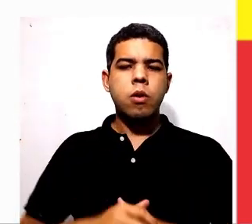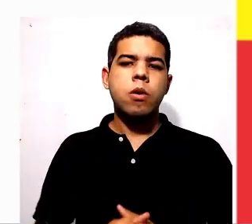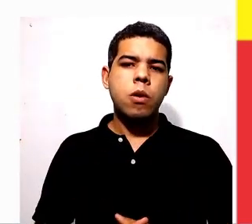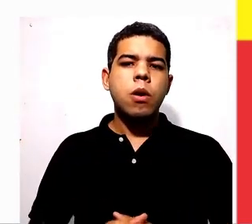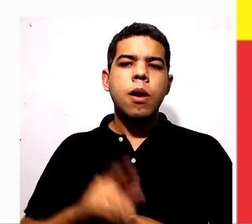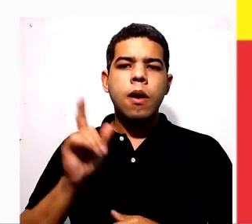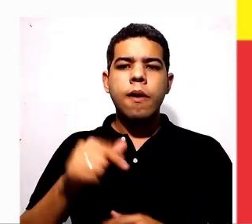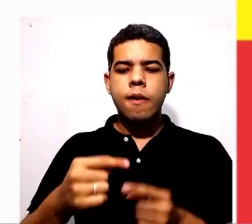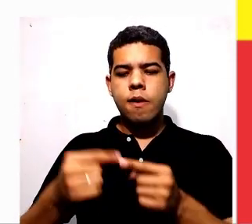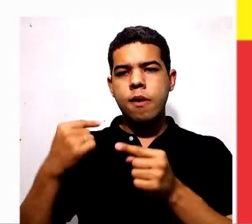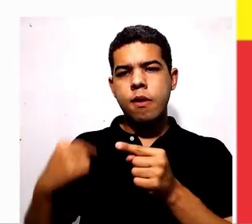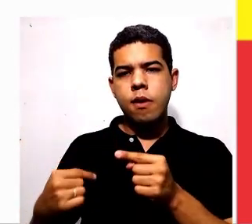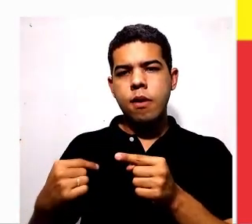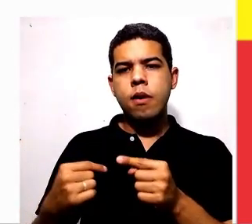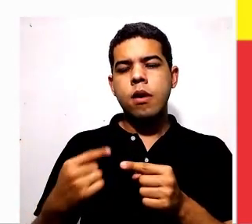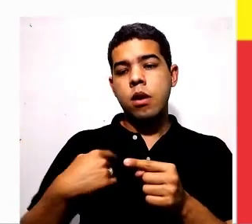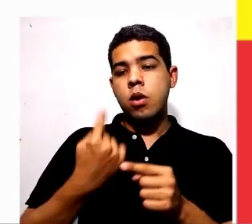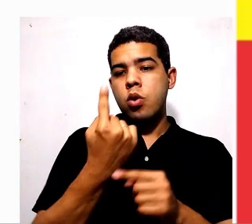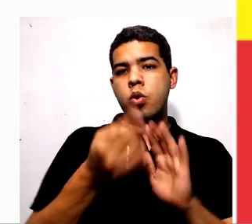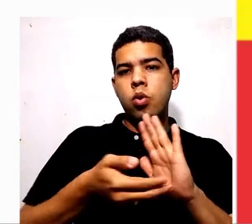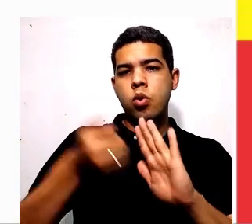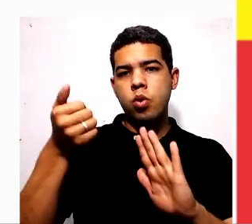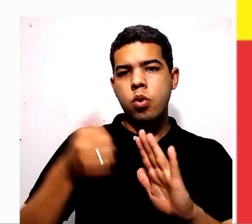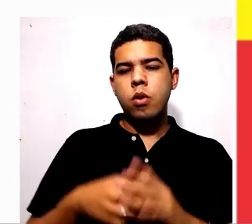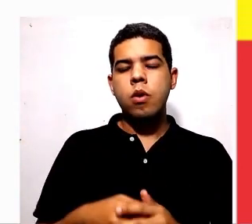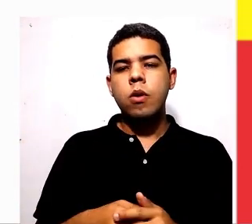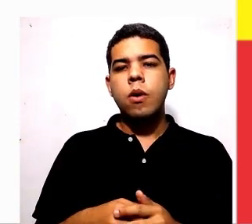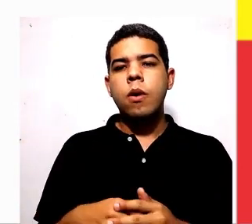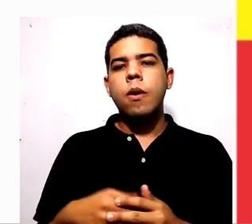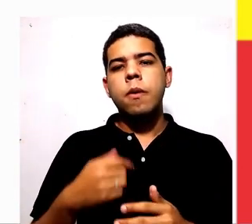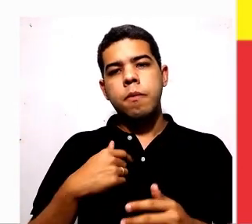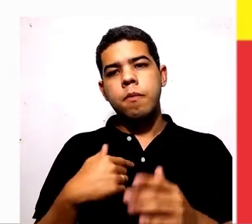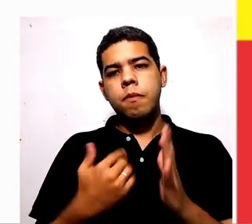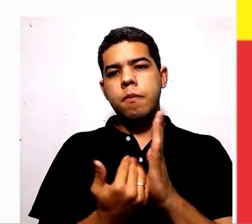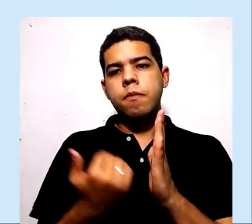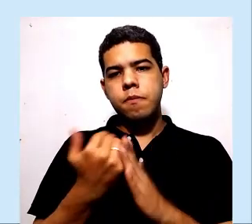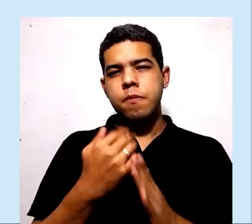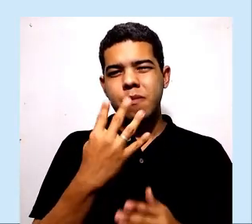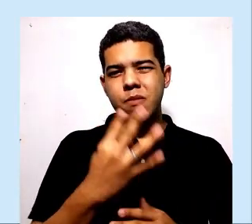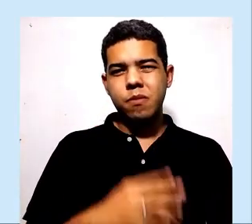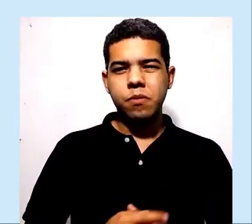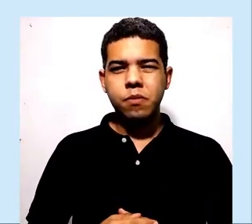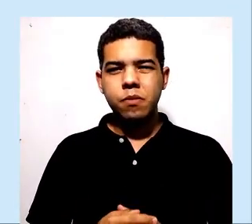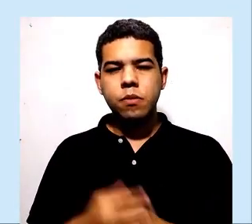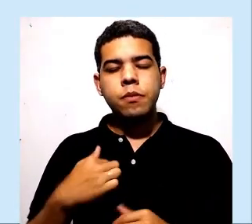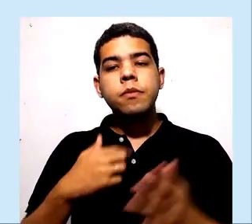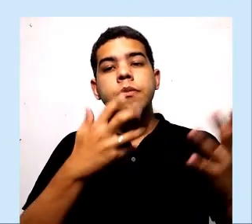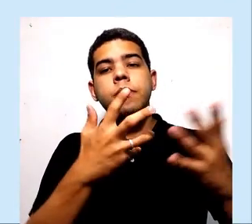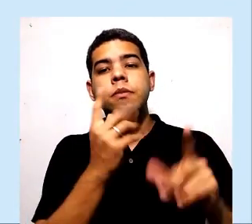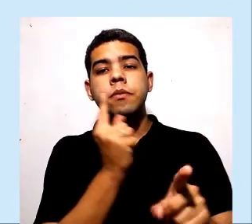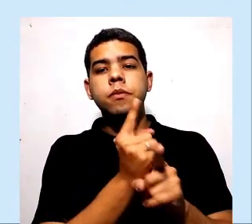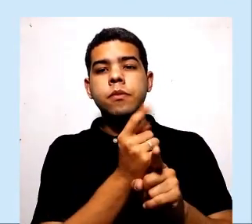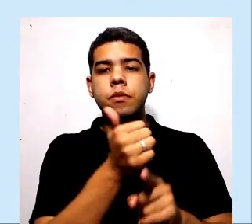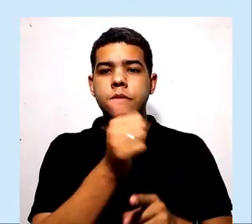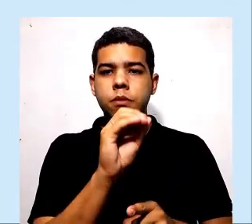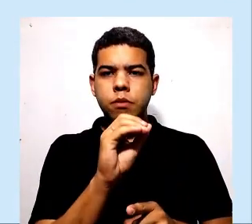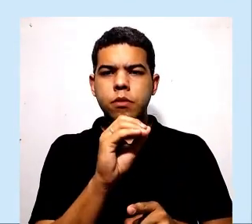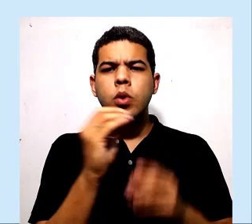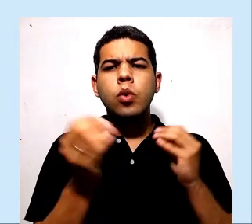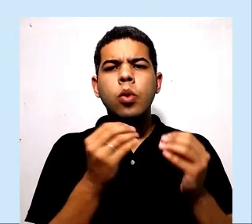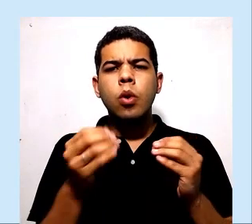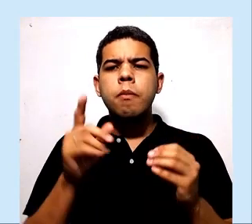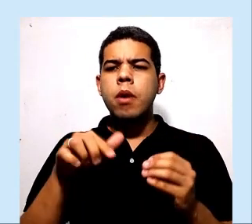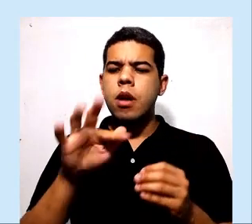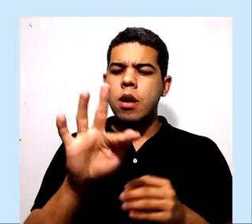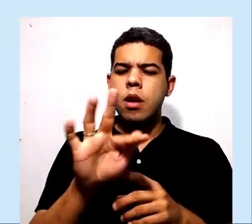Fn menos 1 é uma posição anterior. Estou tirando 1. E vou somar 4. Exemplo. Se eu quero achar a posição 10, então fica a